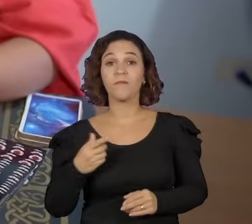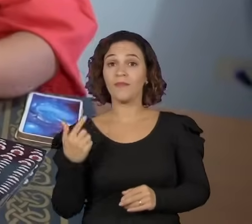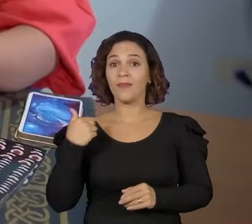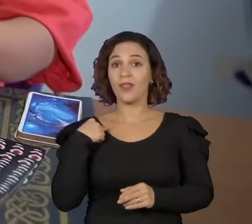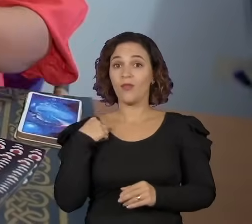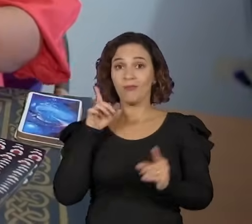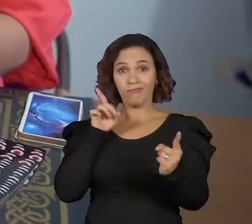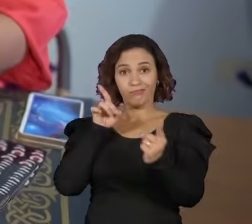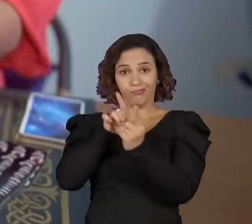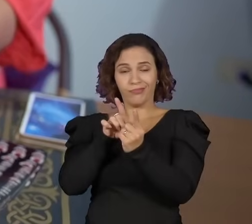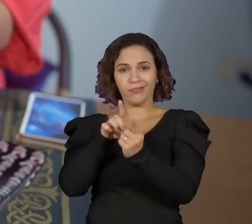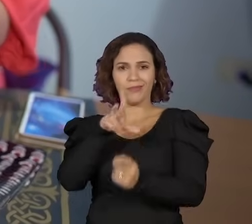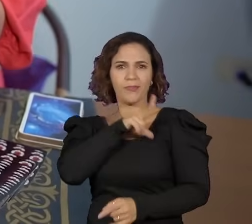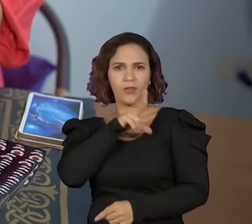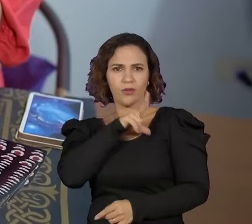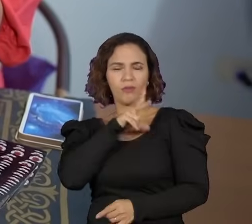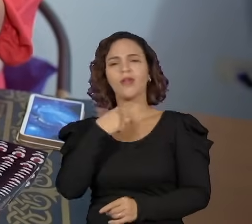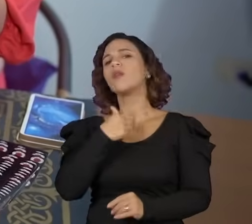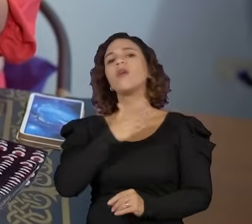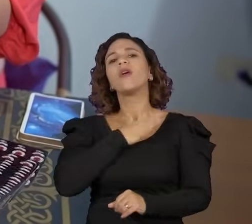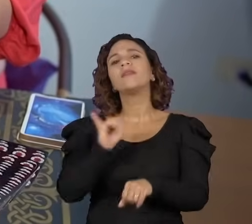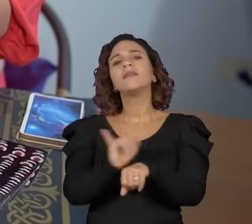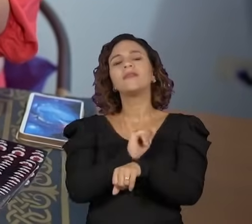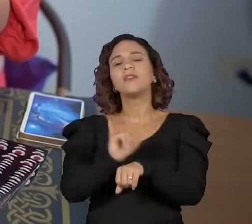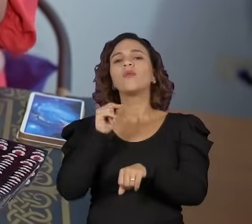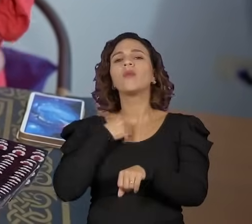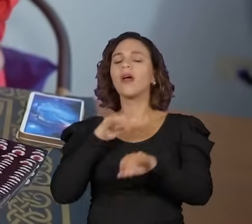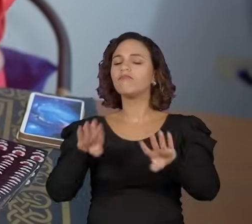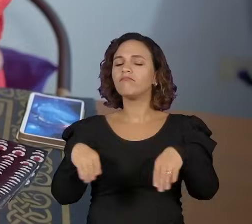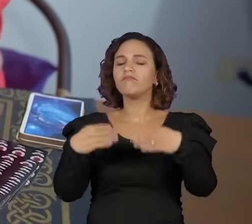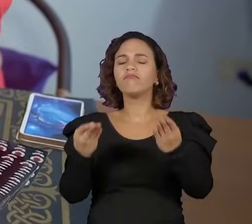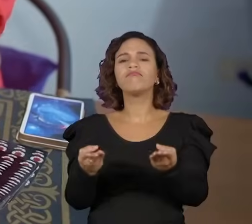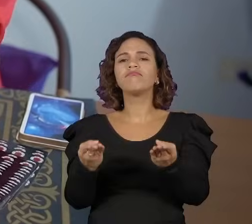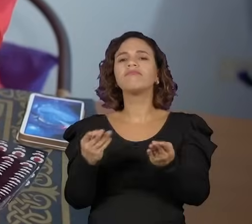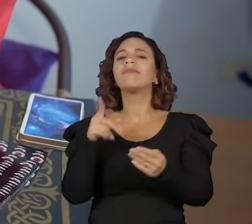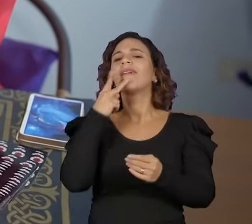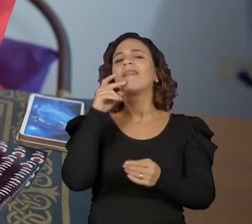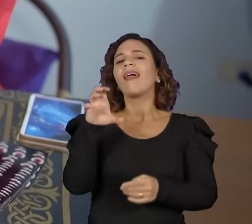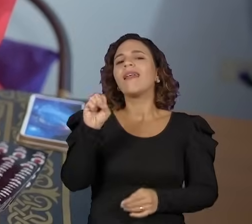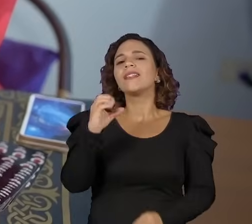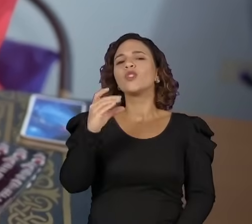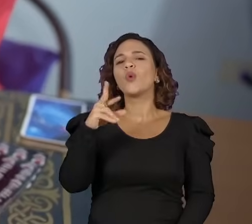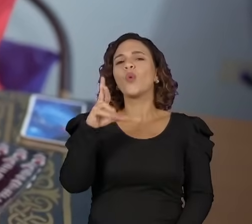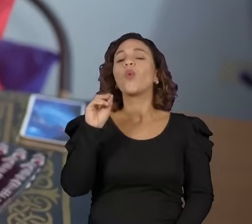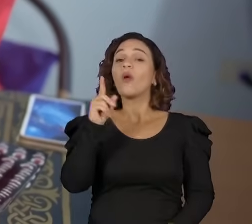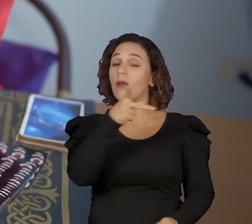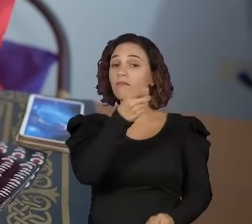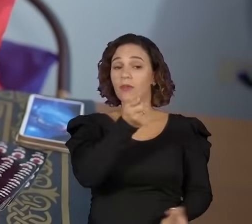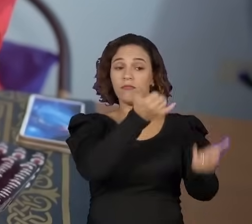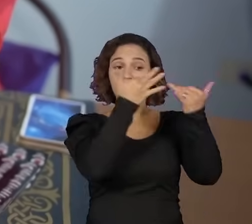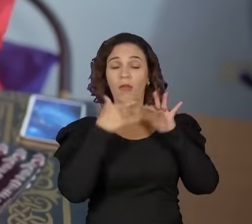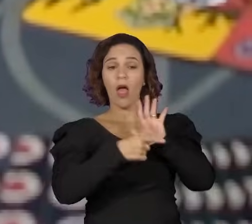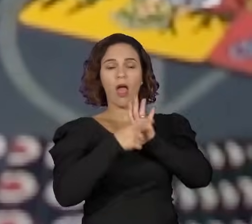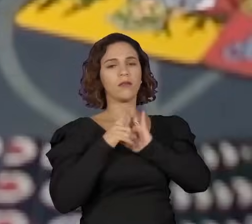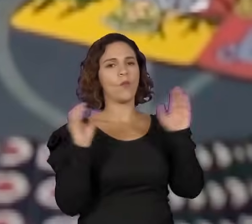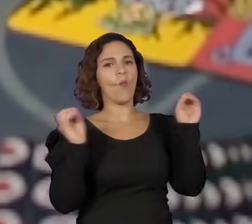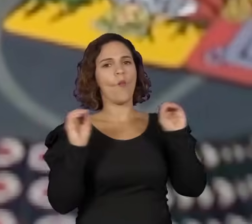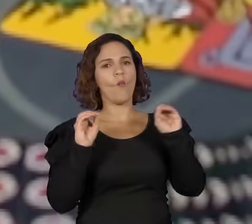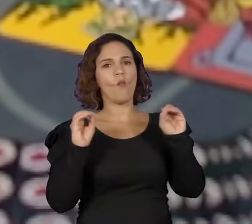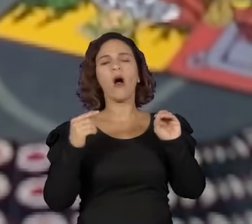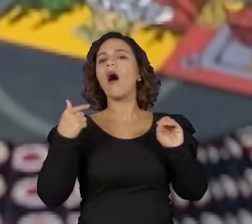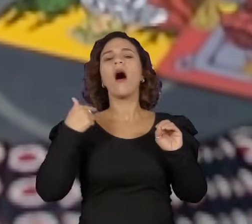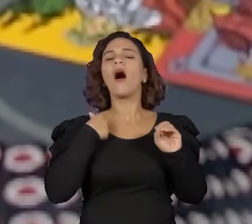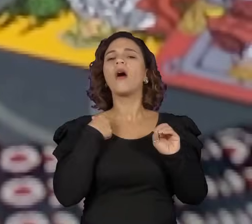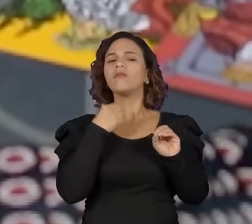em particular, eu gosto de utilizar um método que é jogar no escuro. O que é esse método? A pessoa ela não me fala o problema que trouxe ela